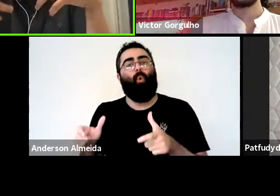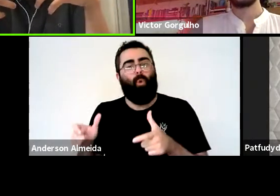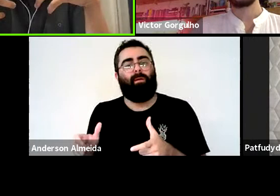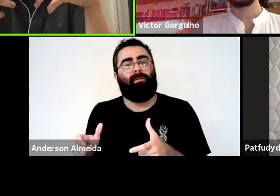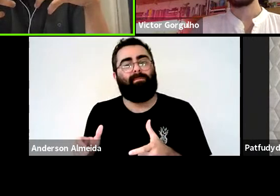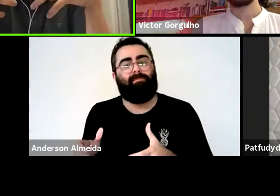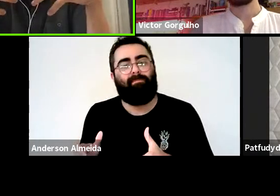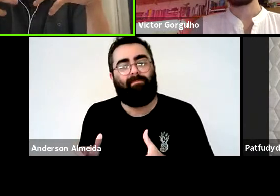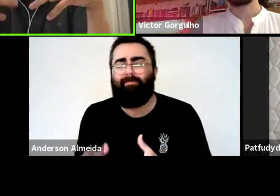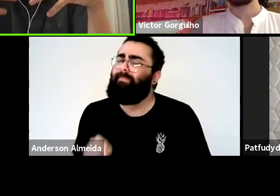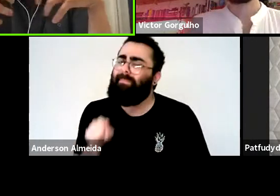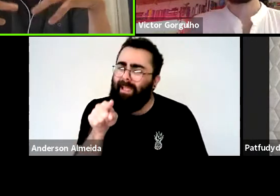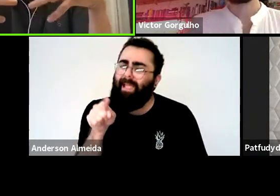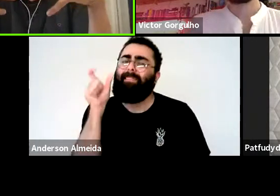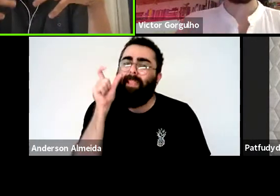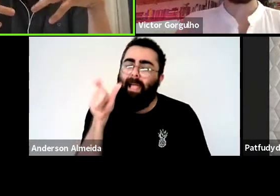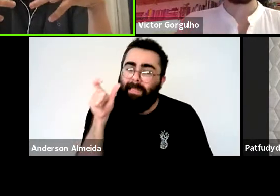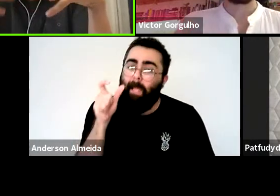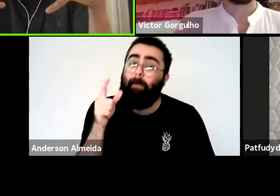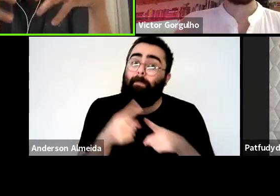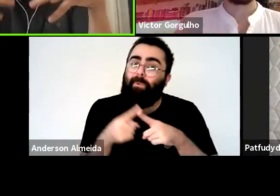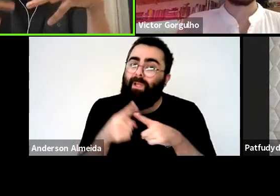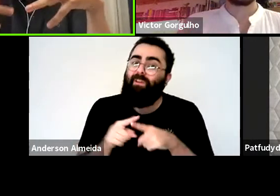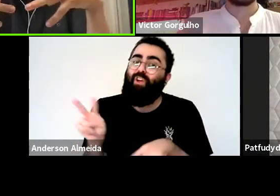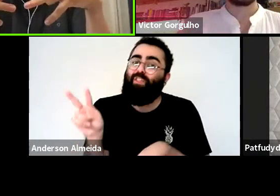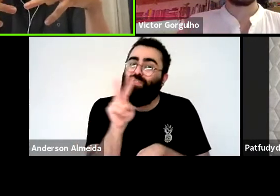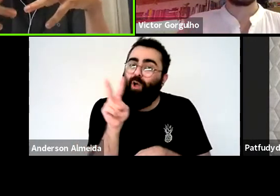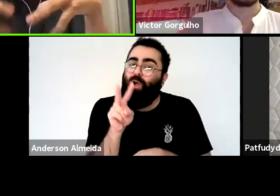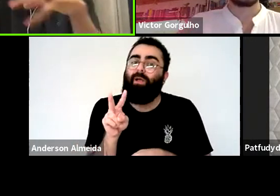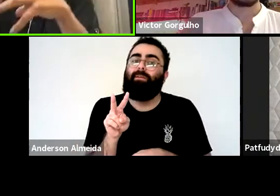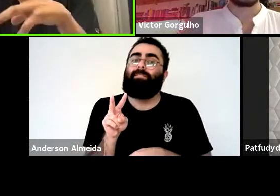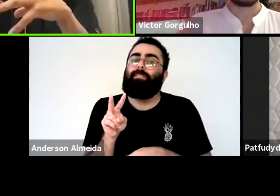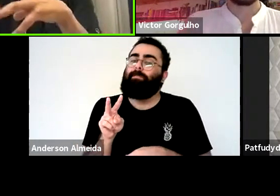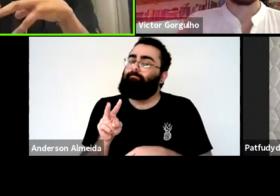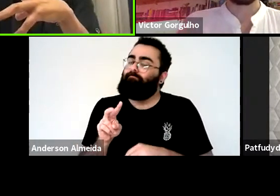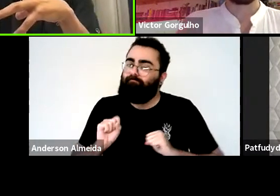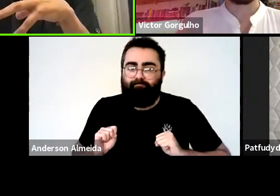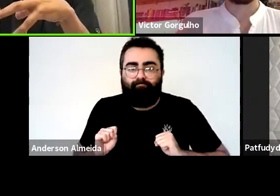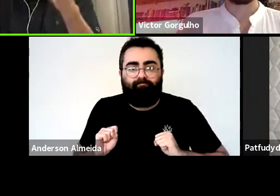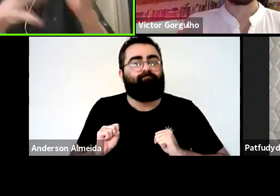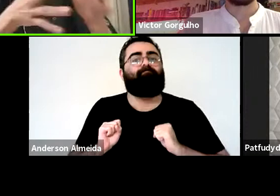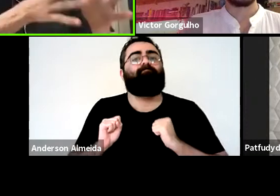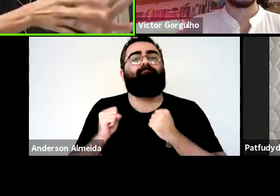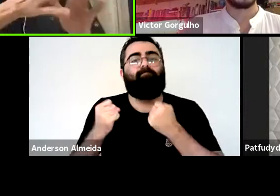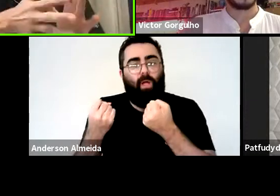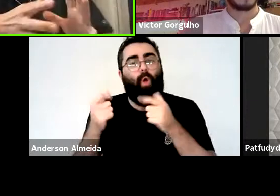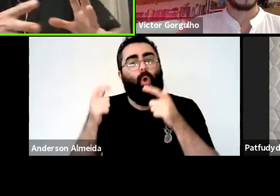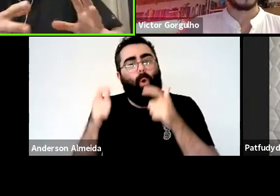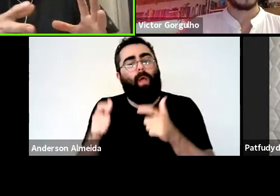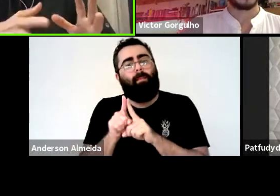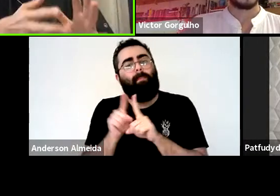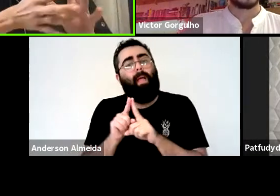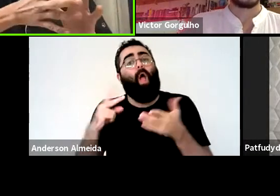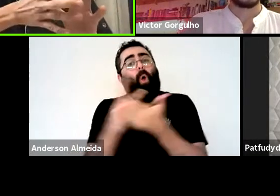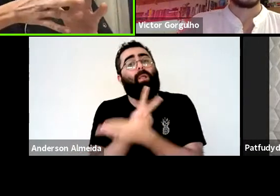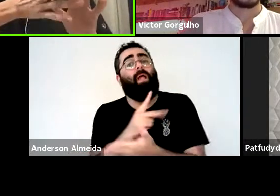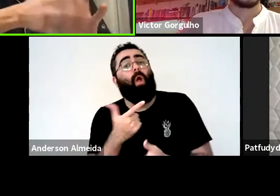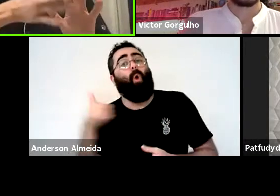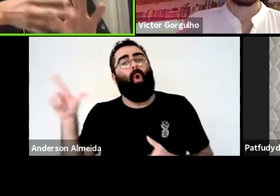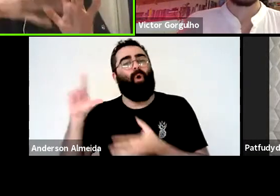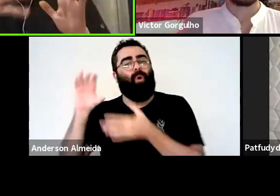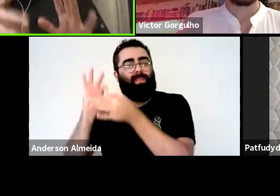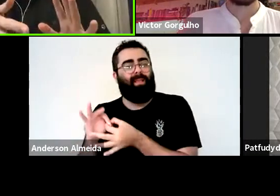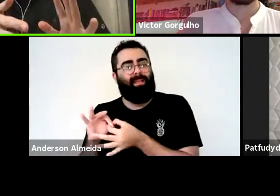isso é muito interessante, porque esse ato inaugural de percussão, de percutir o lugar, também acontece no filme. E para depois, então assim,